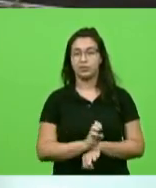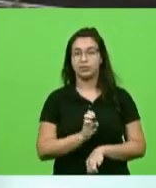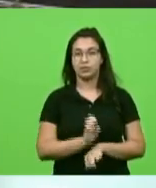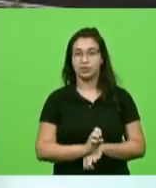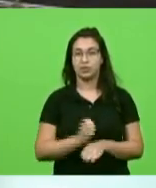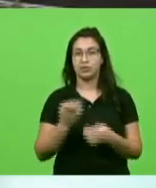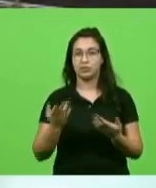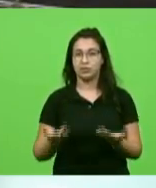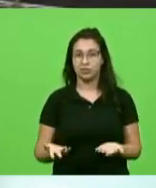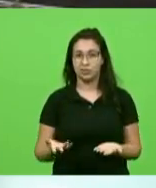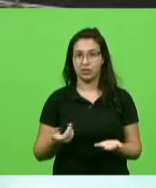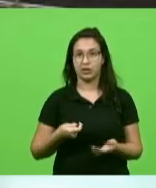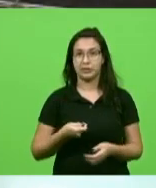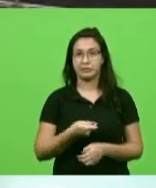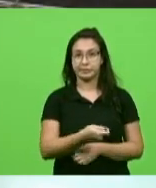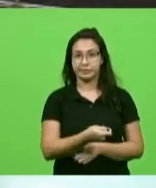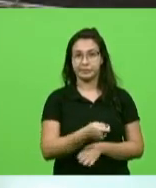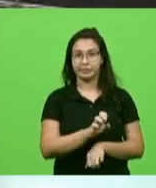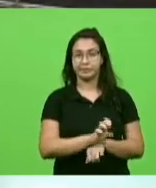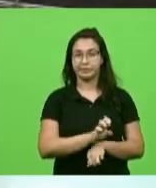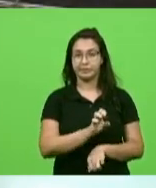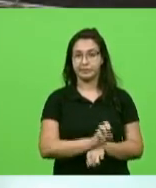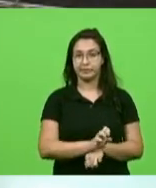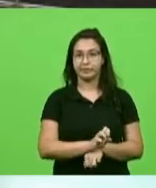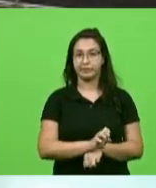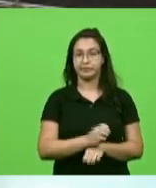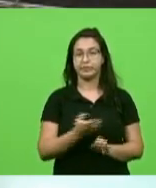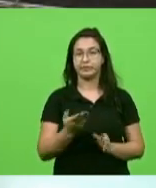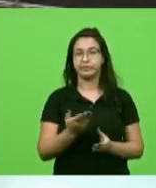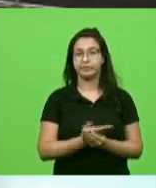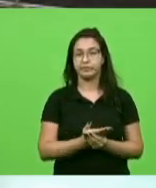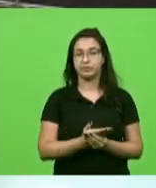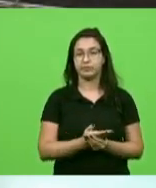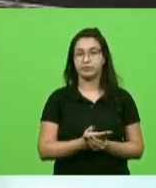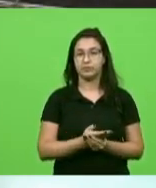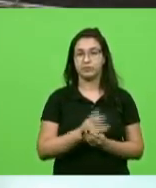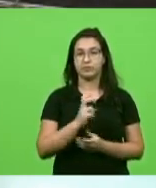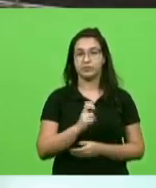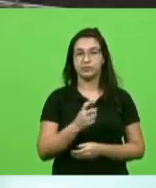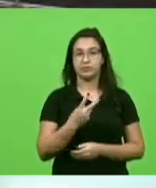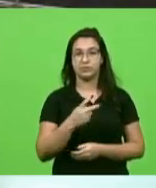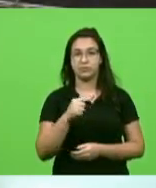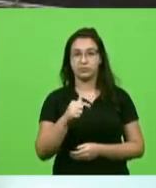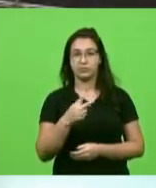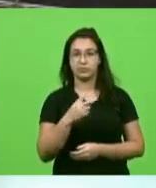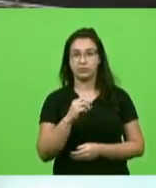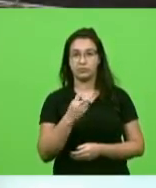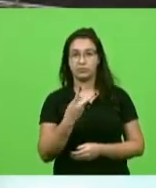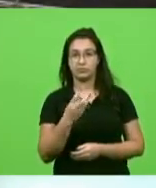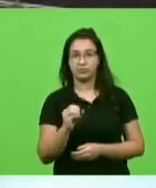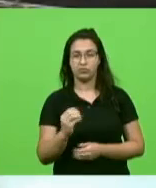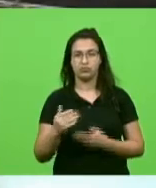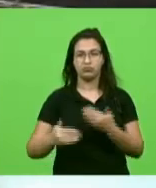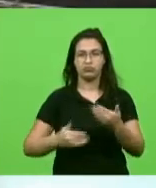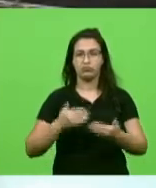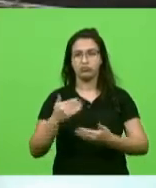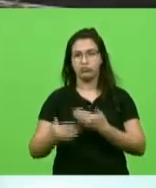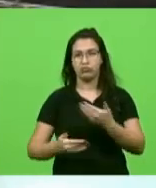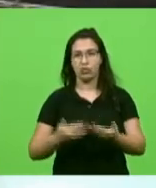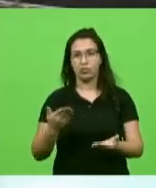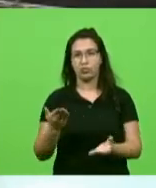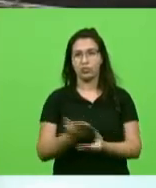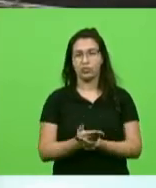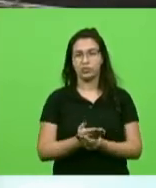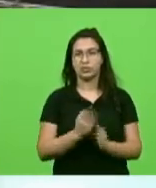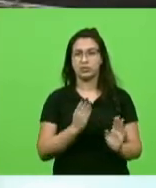de seu procurador comprado sobre número três quatro cinco 57 2020 acerca do trâmite processual